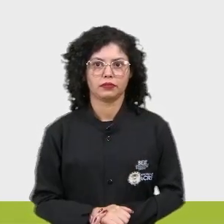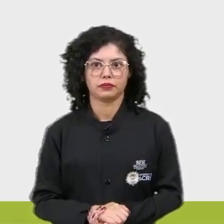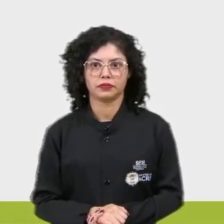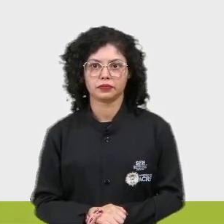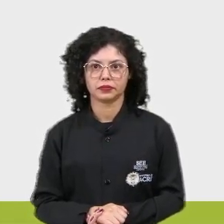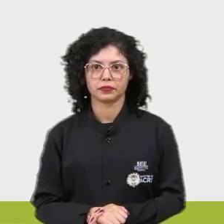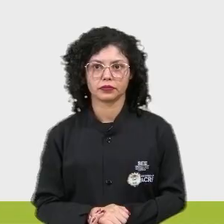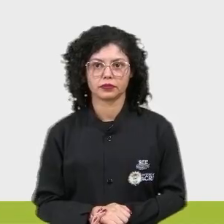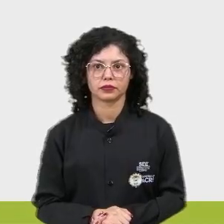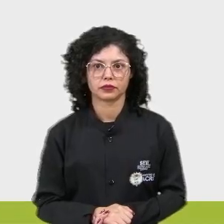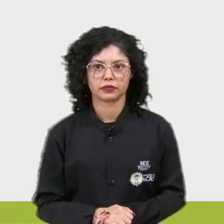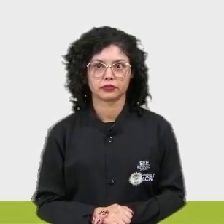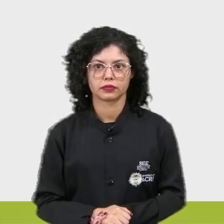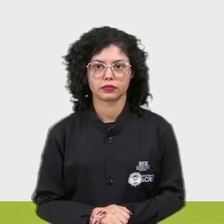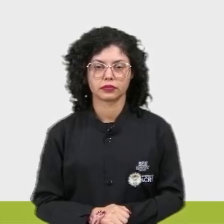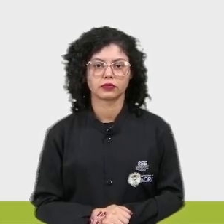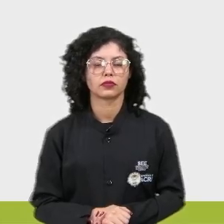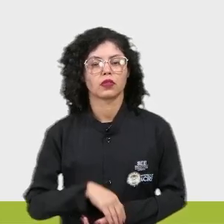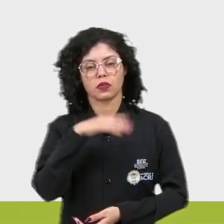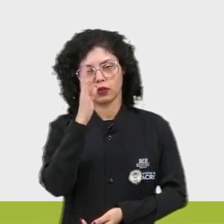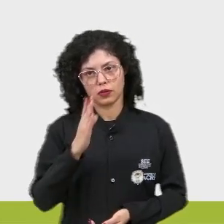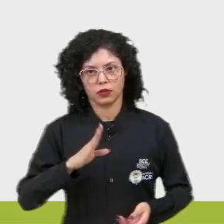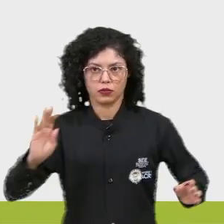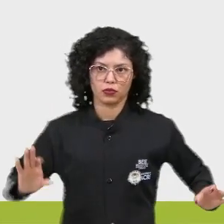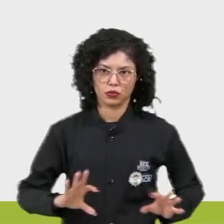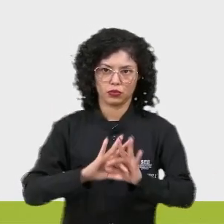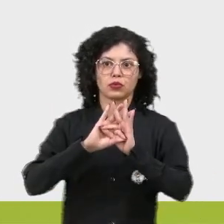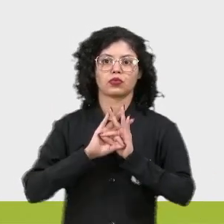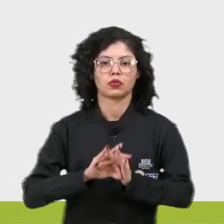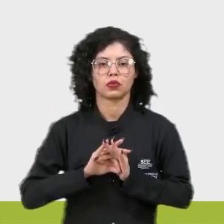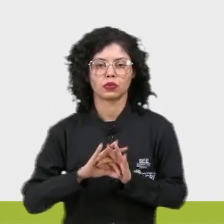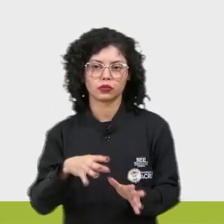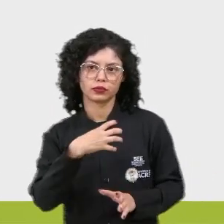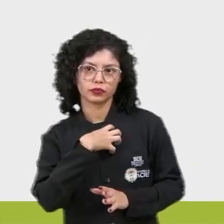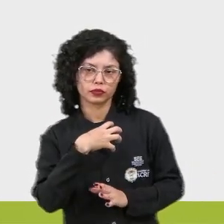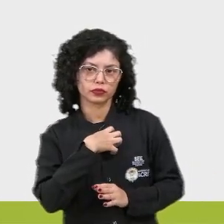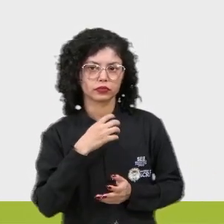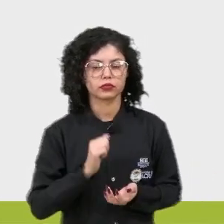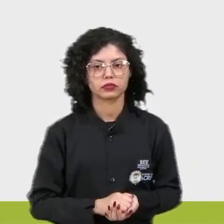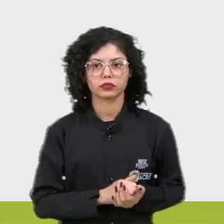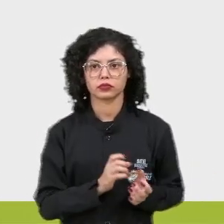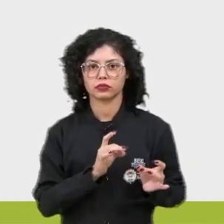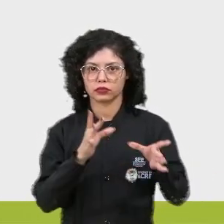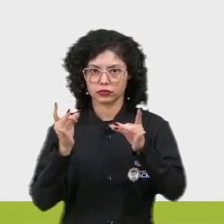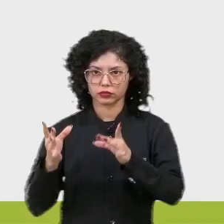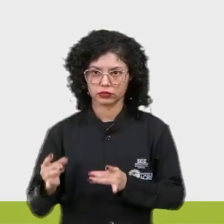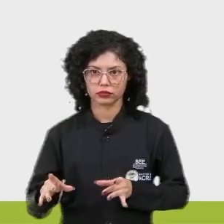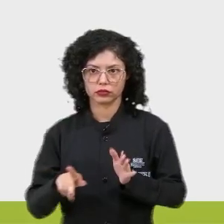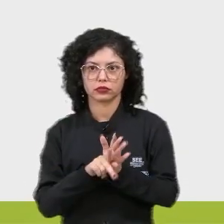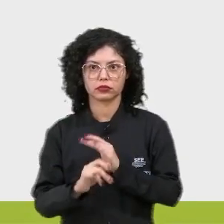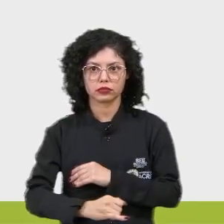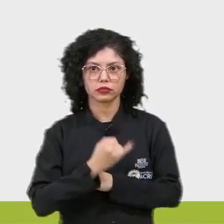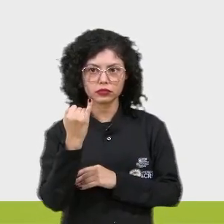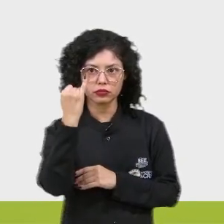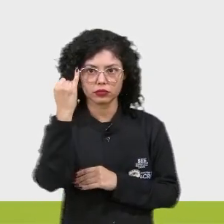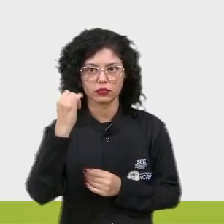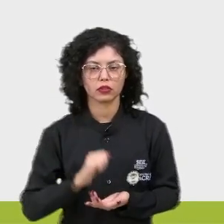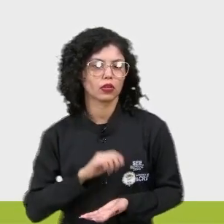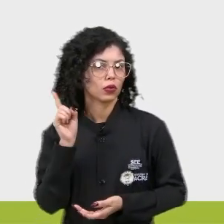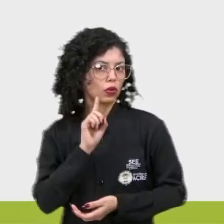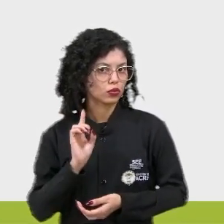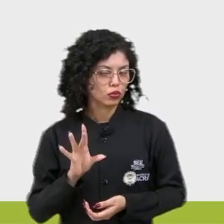os modos pelo qual o Brasil se integra aí no sentido de mercadorias principalmente. Lembrando que não é